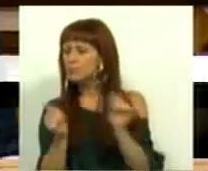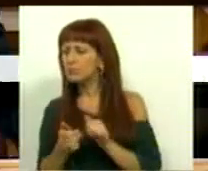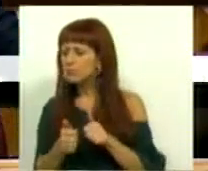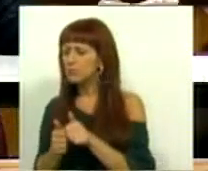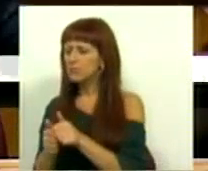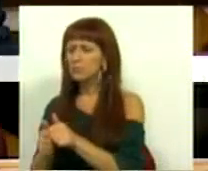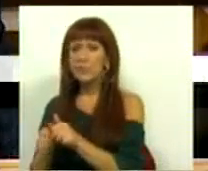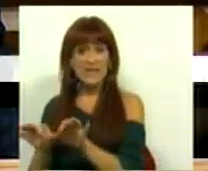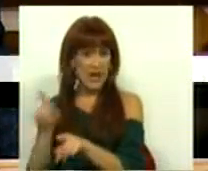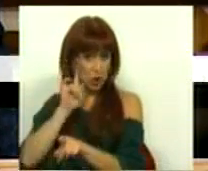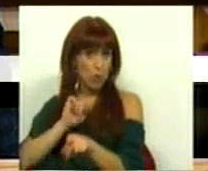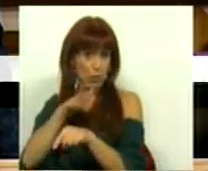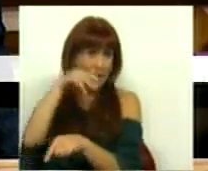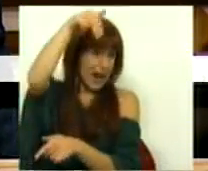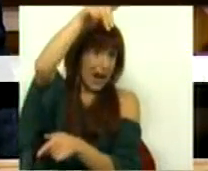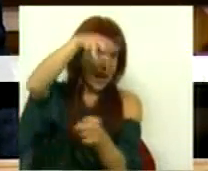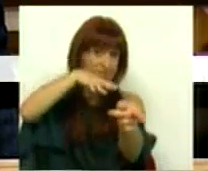e que se põe, como a senhora deputada